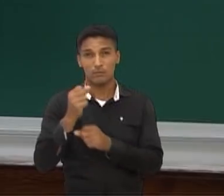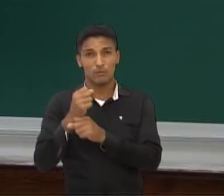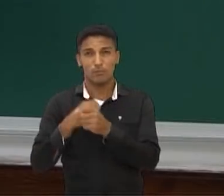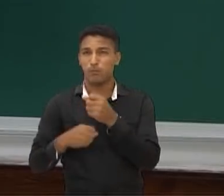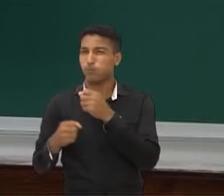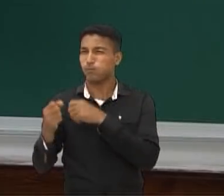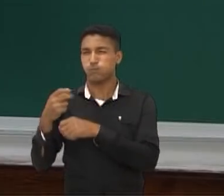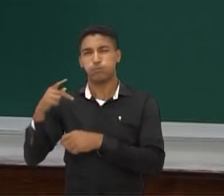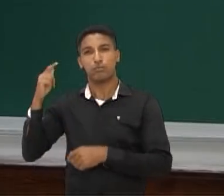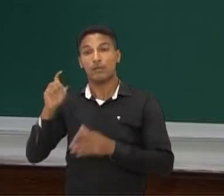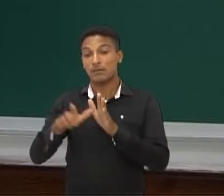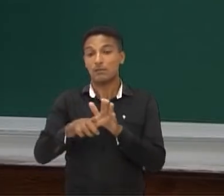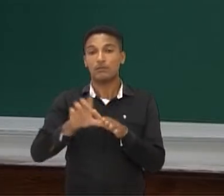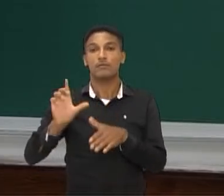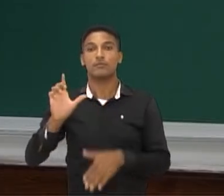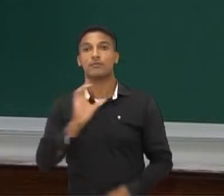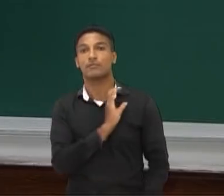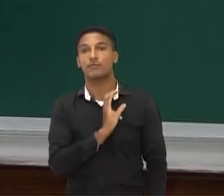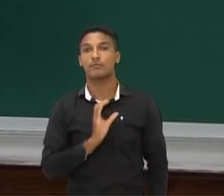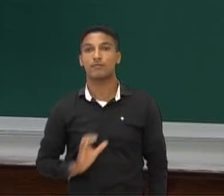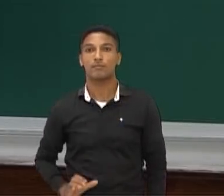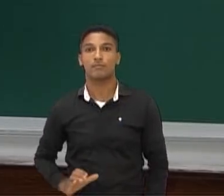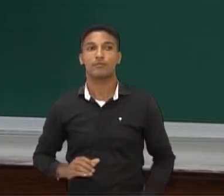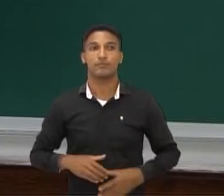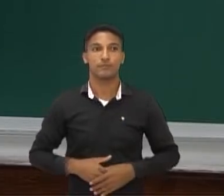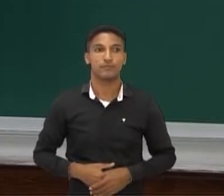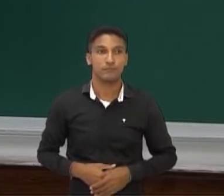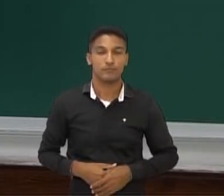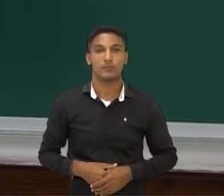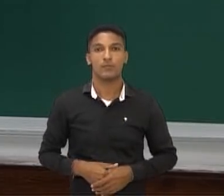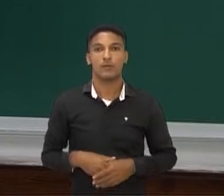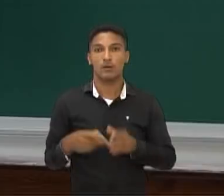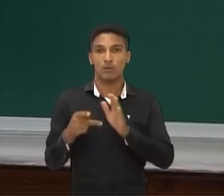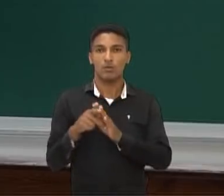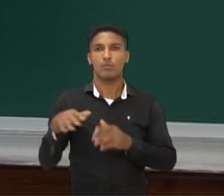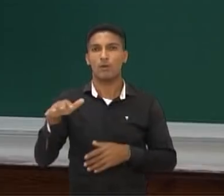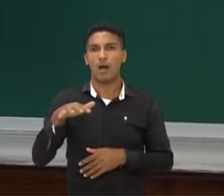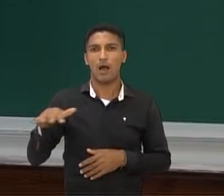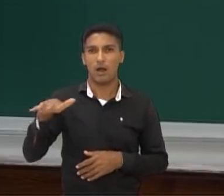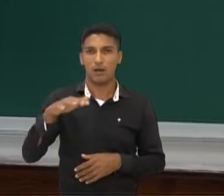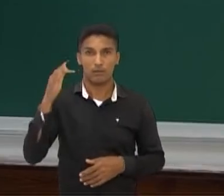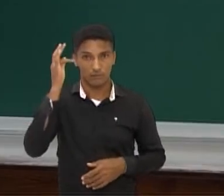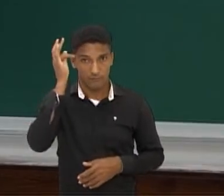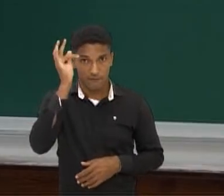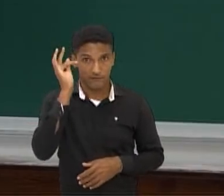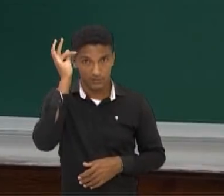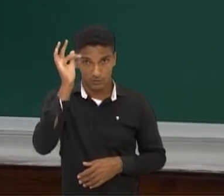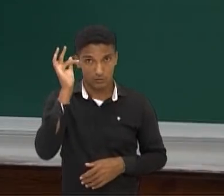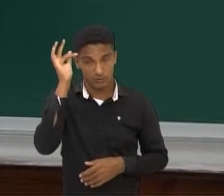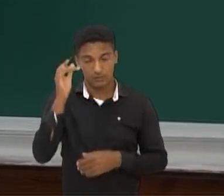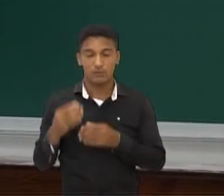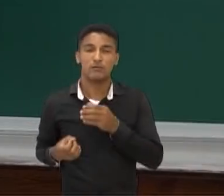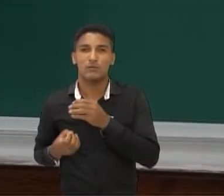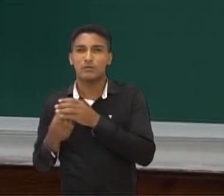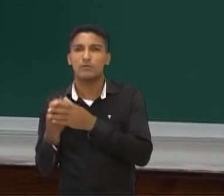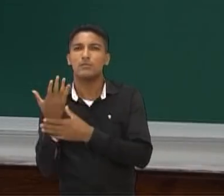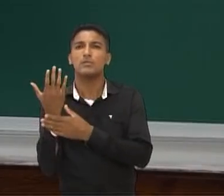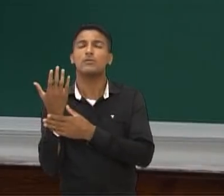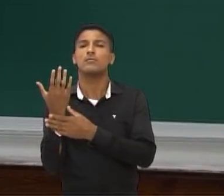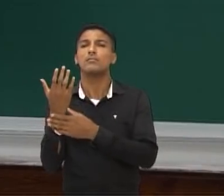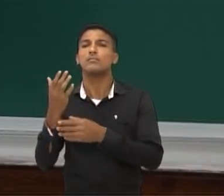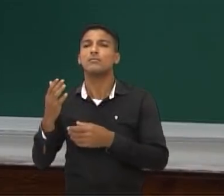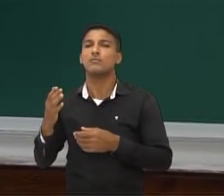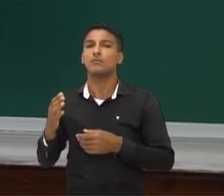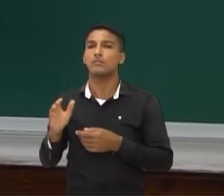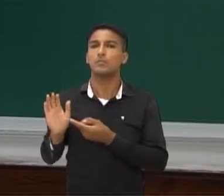nessa época, nesse contexto histórico, a filosofia estava aí, surgindo como o